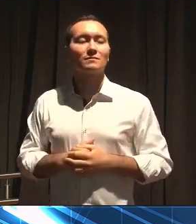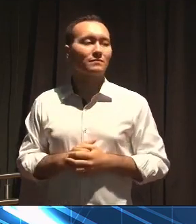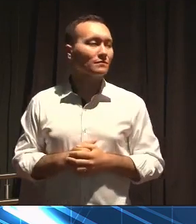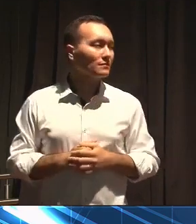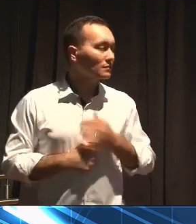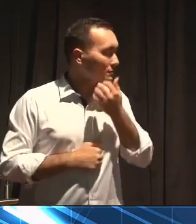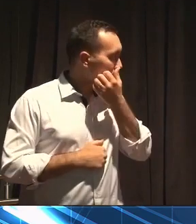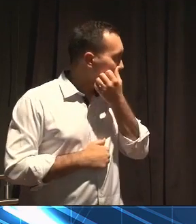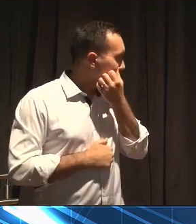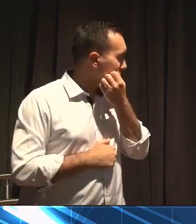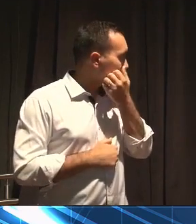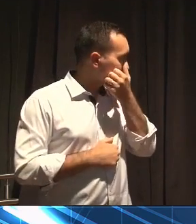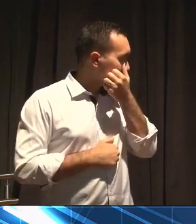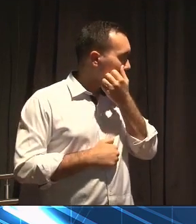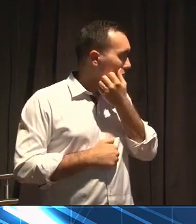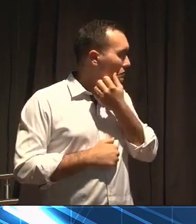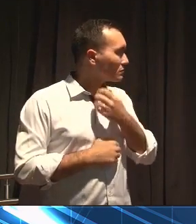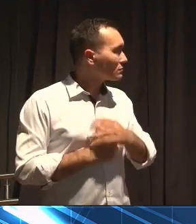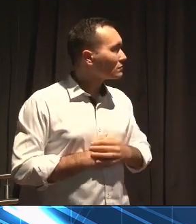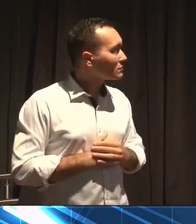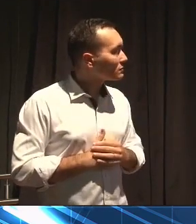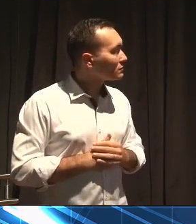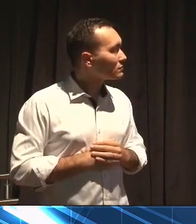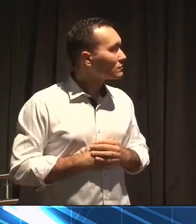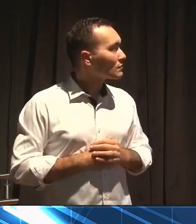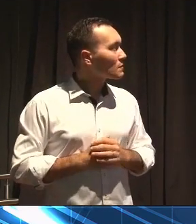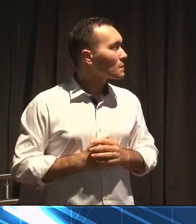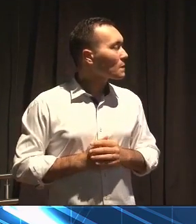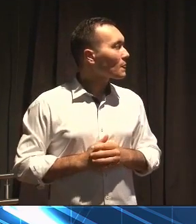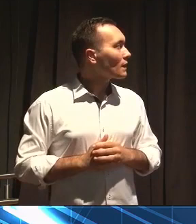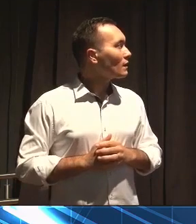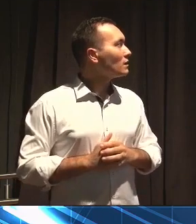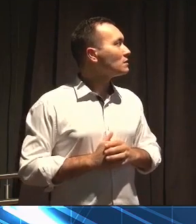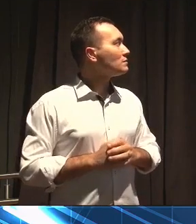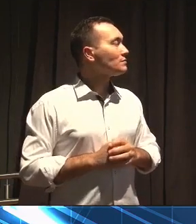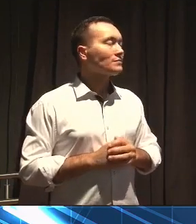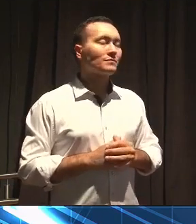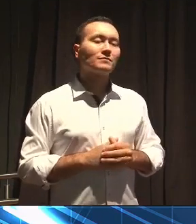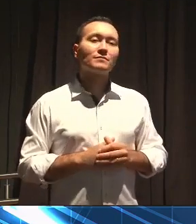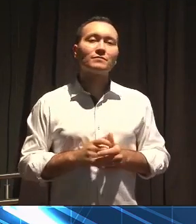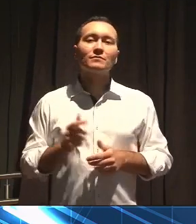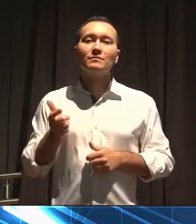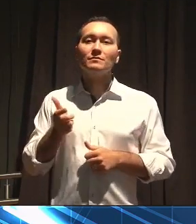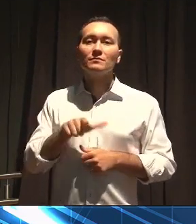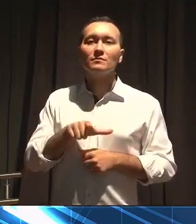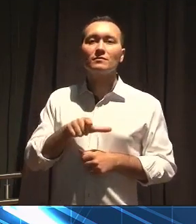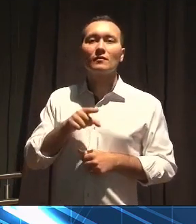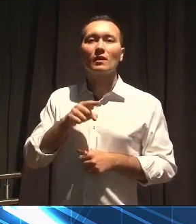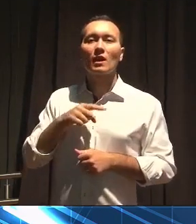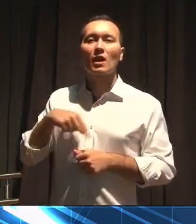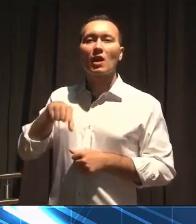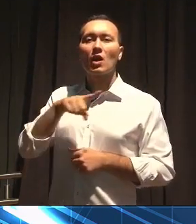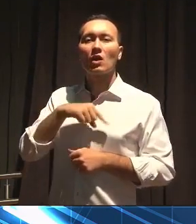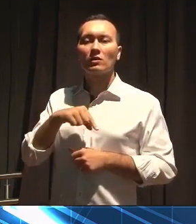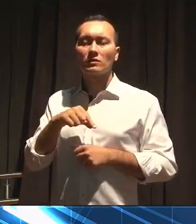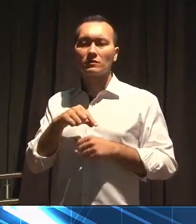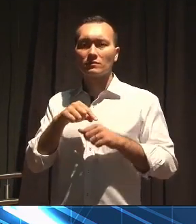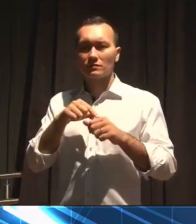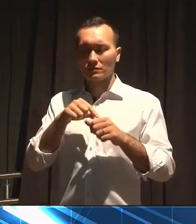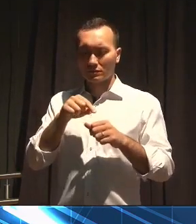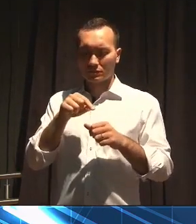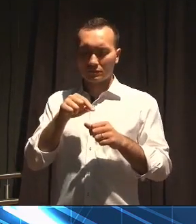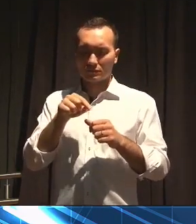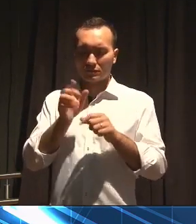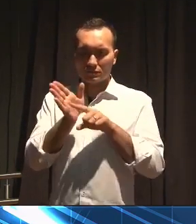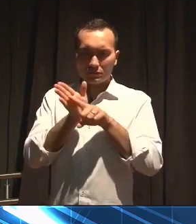Com indisponibilidade também, indisponibilidade que nós conseguimos, nós mantivemos, fizemos a medição, a gente